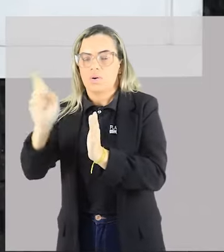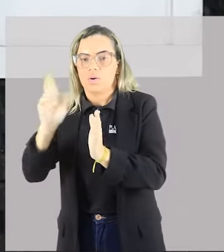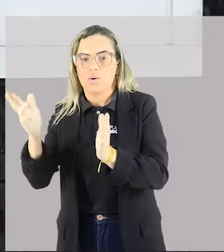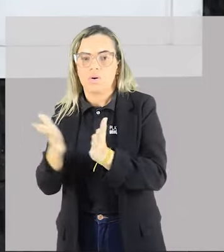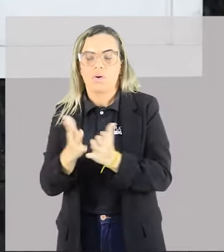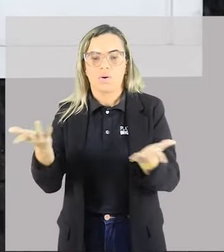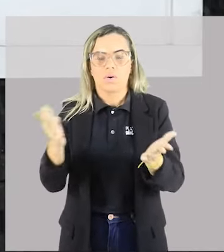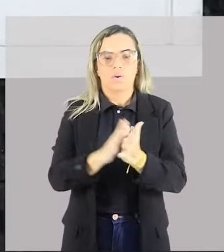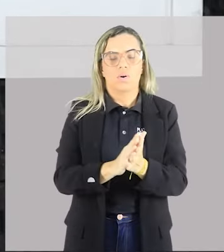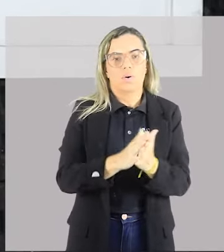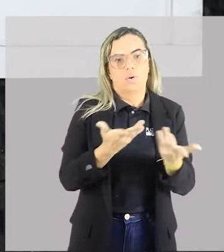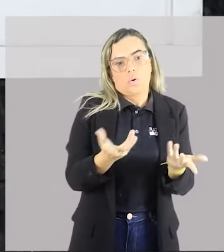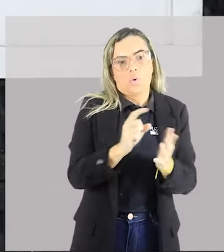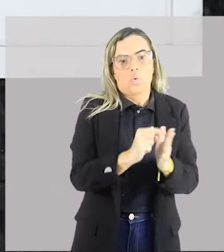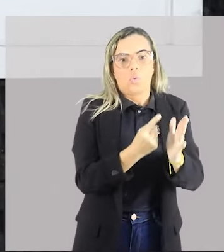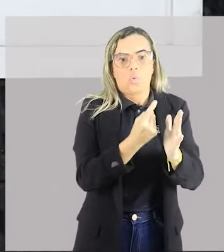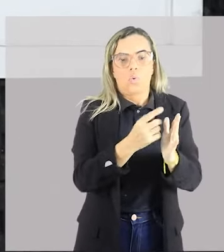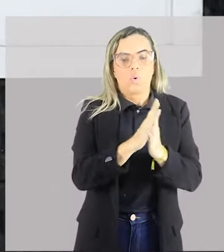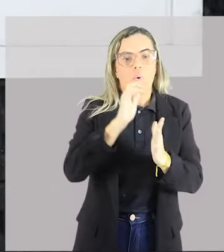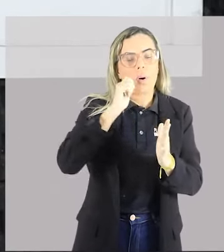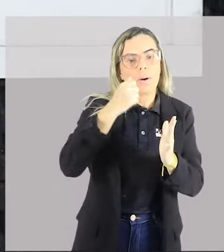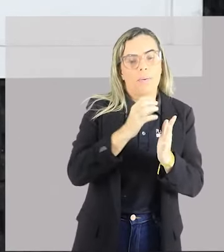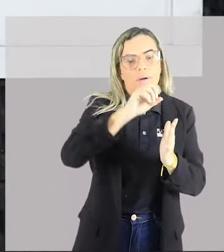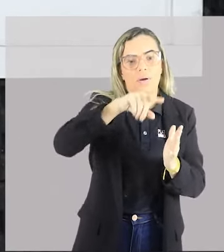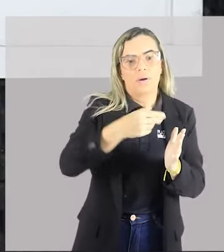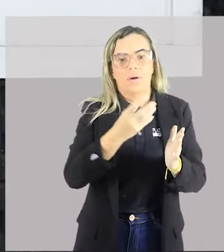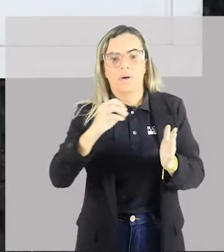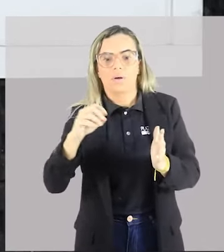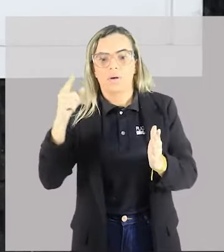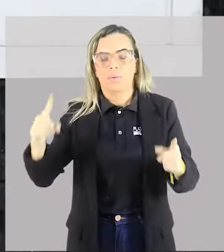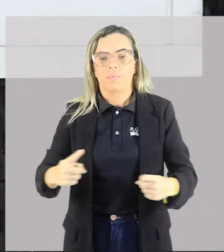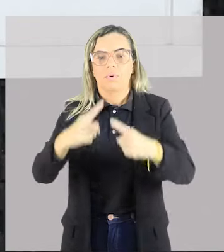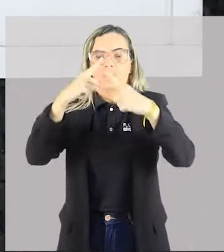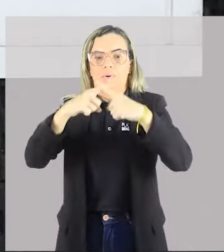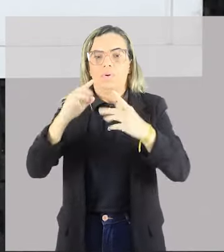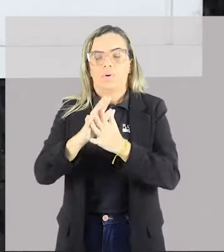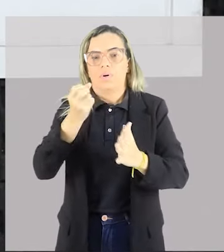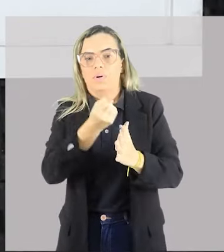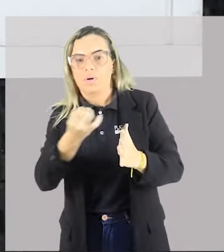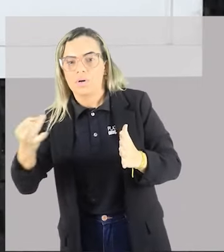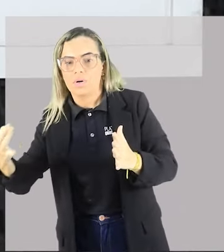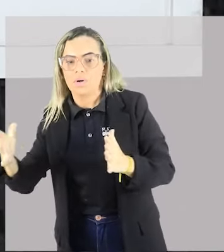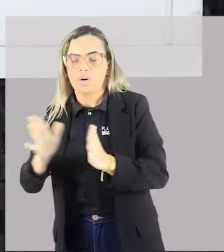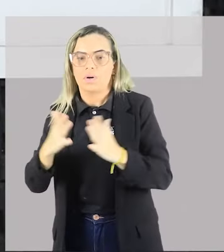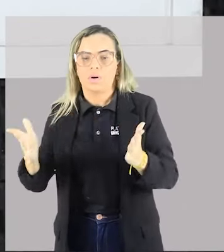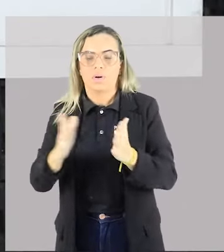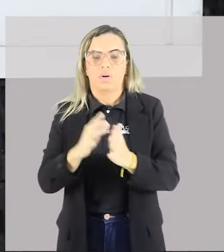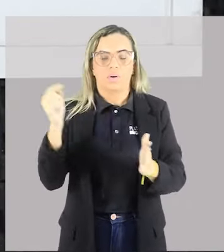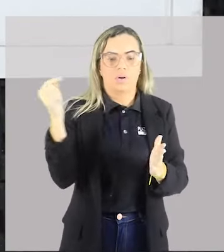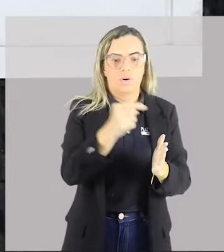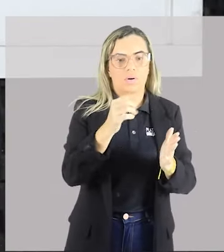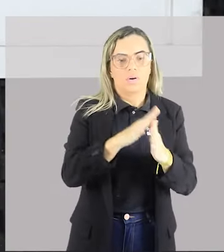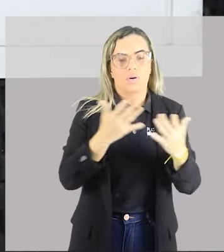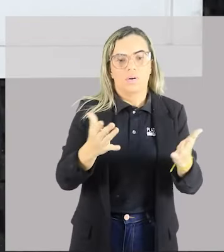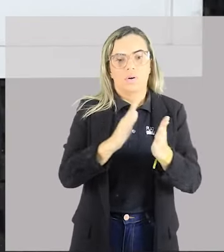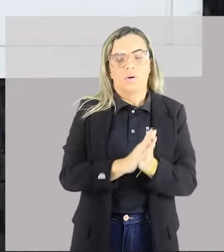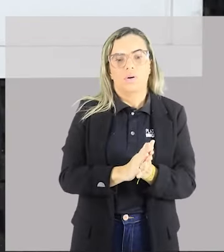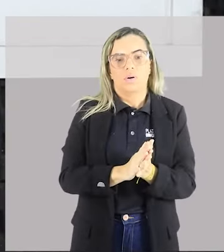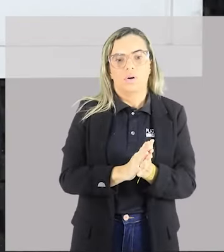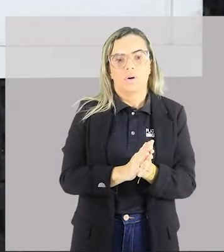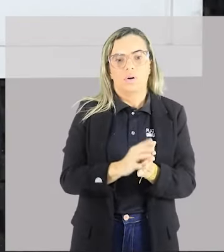pão é 0,60 multiplicado pela quantidade o valor né de um pão representa esse valor então